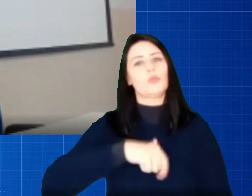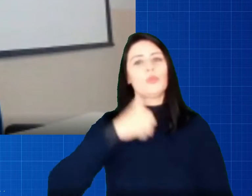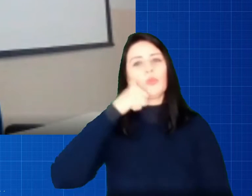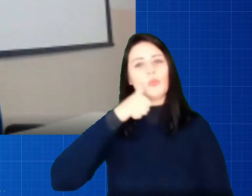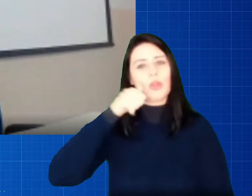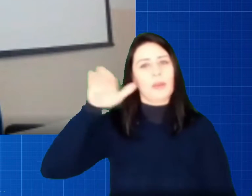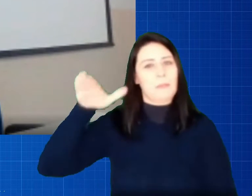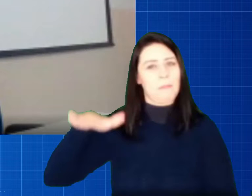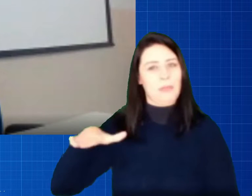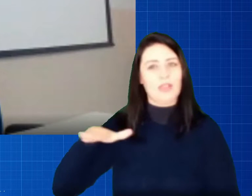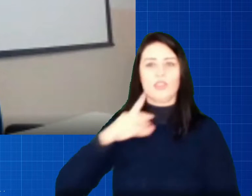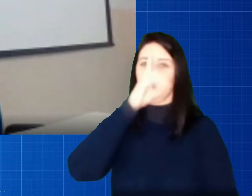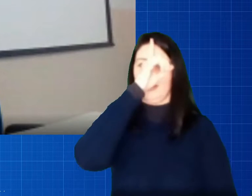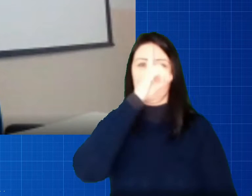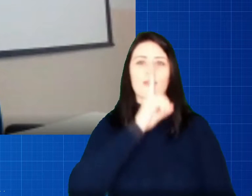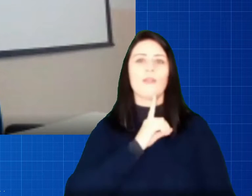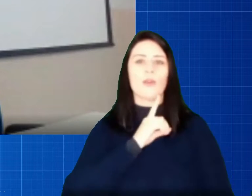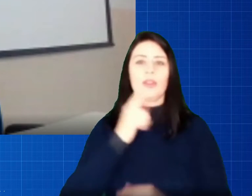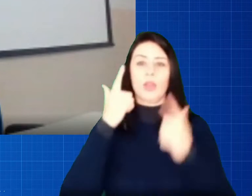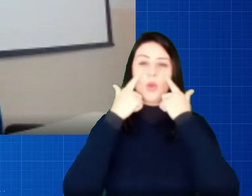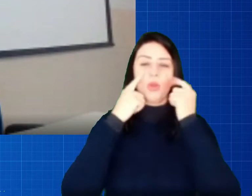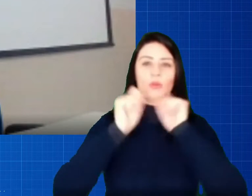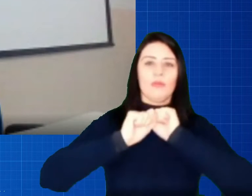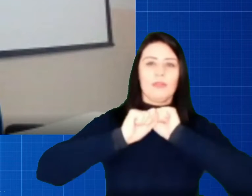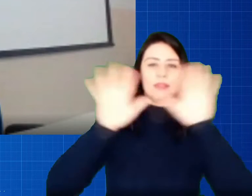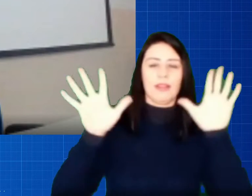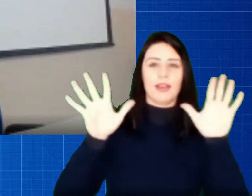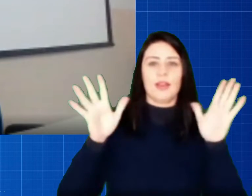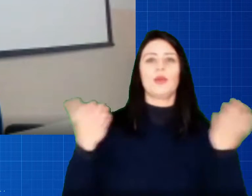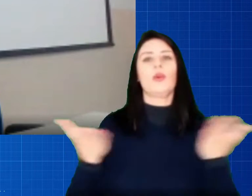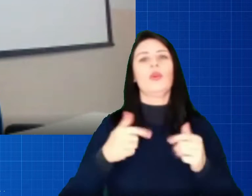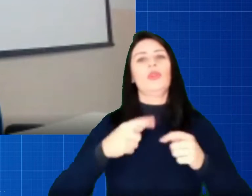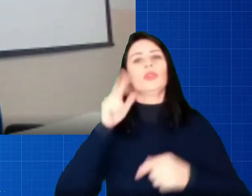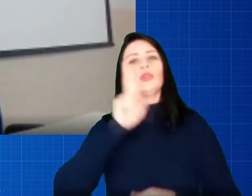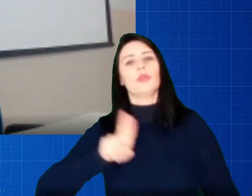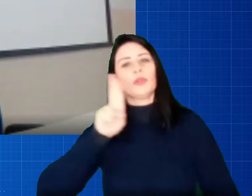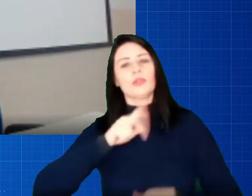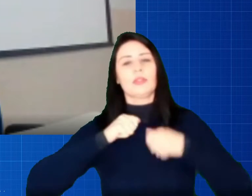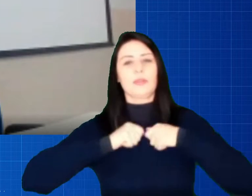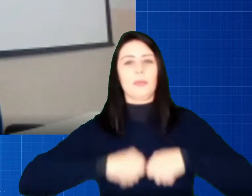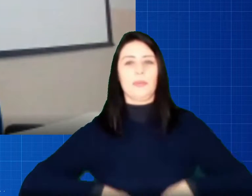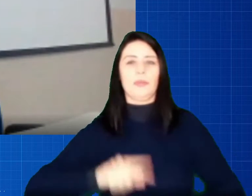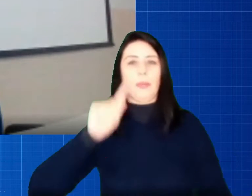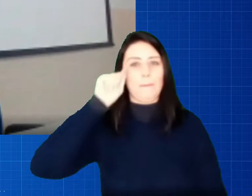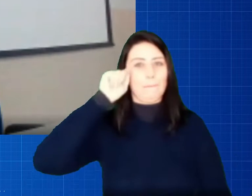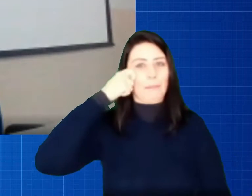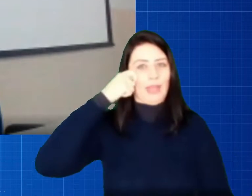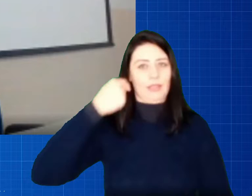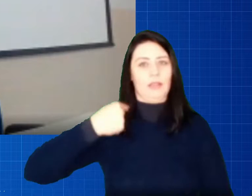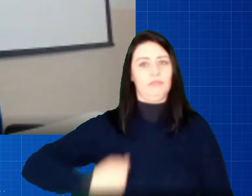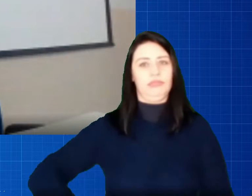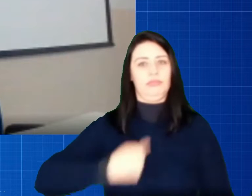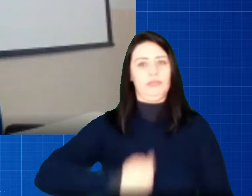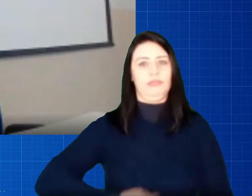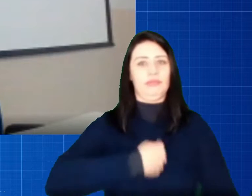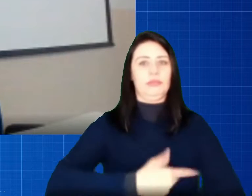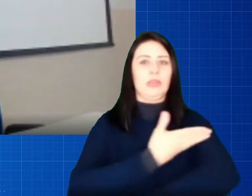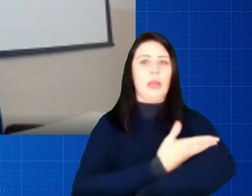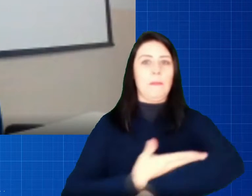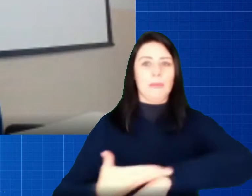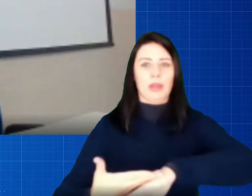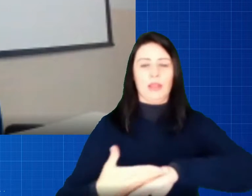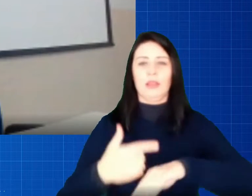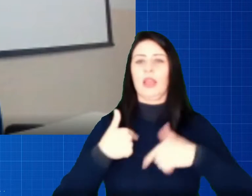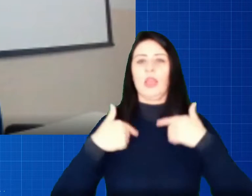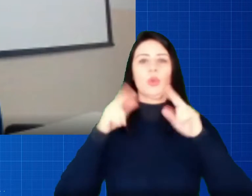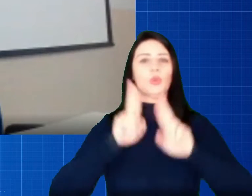sou uma mulher baixa, loira, olhos claros. Hoje estou usando uma blusa preta de lista branca. Não